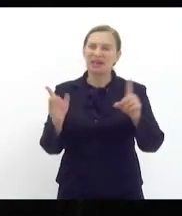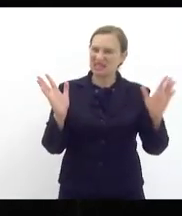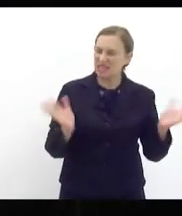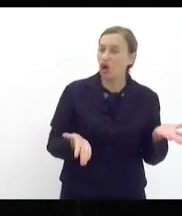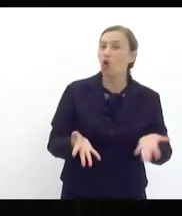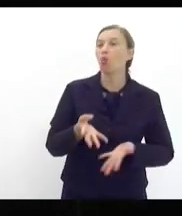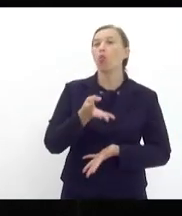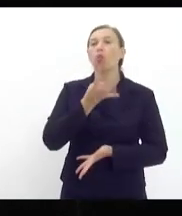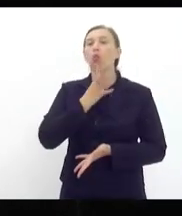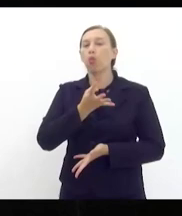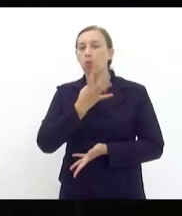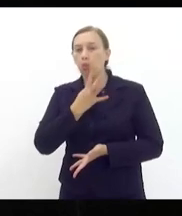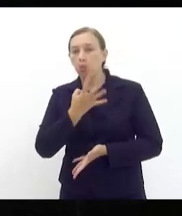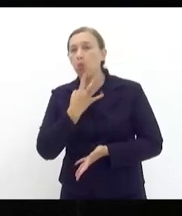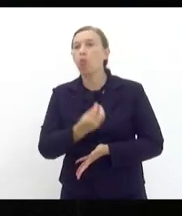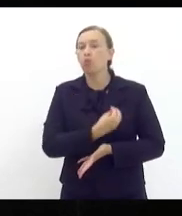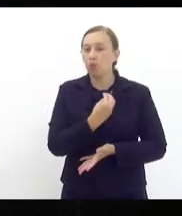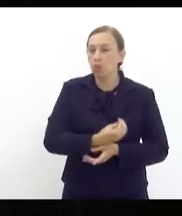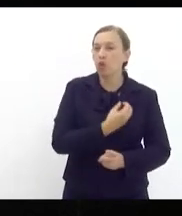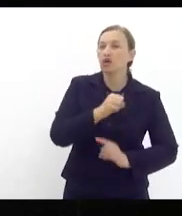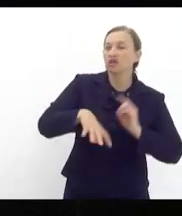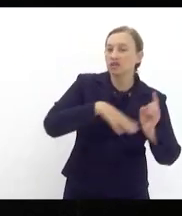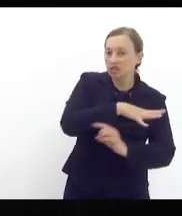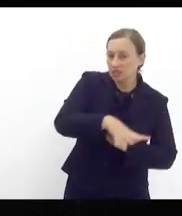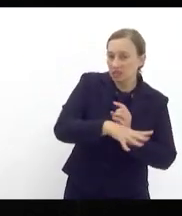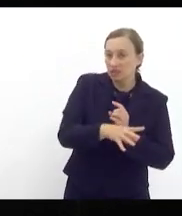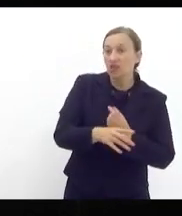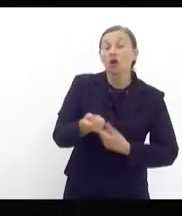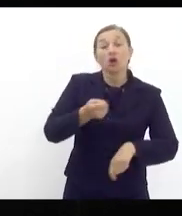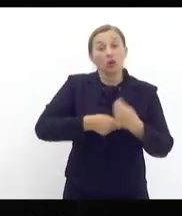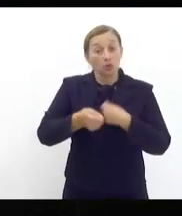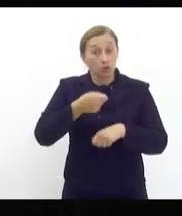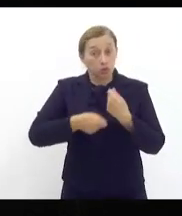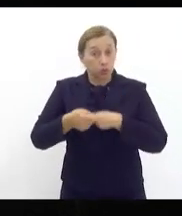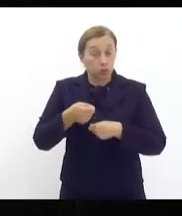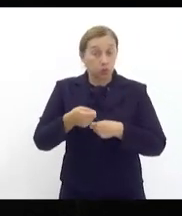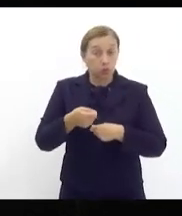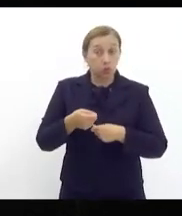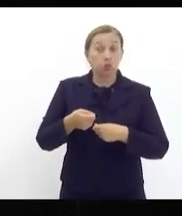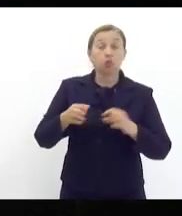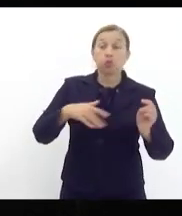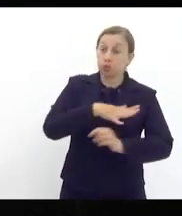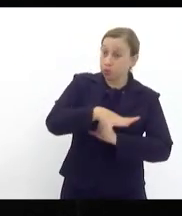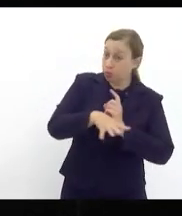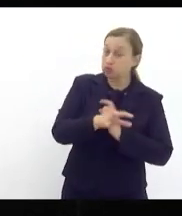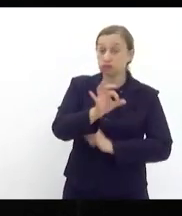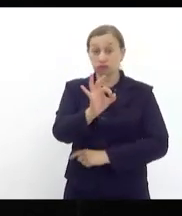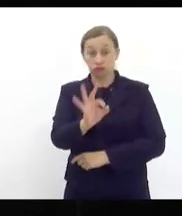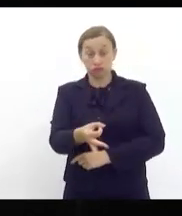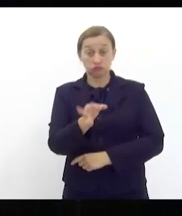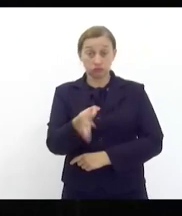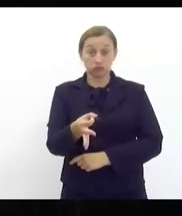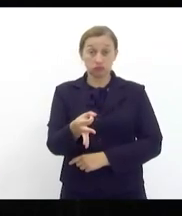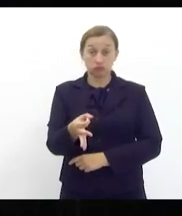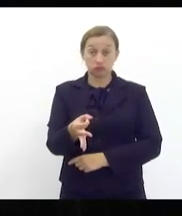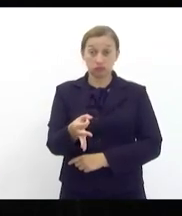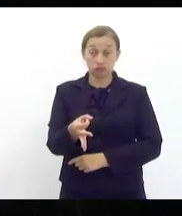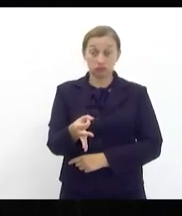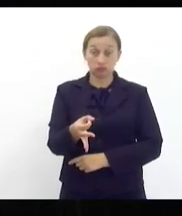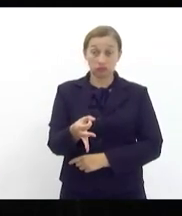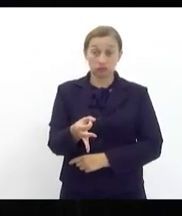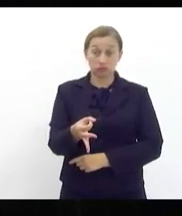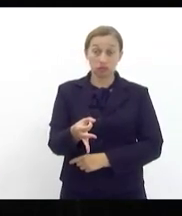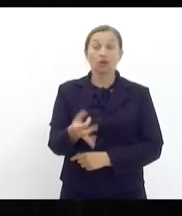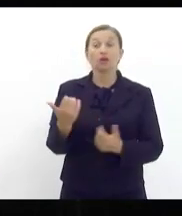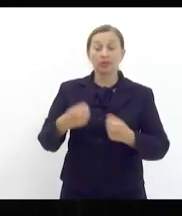reconhecemos que vivemos numa sociedade que tem contradições econômicas sociais e evidentemente para isso por vezes